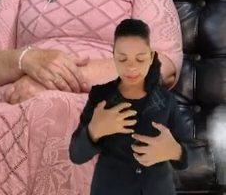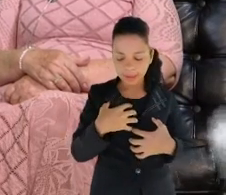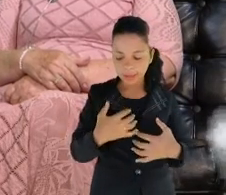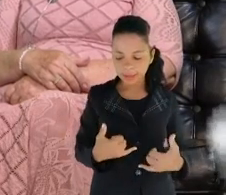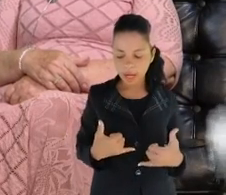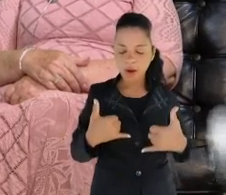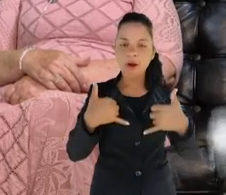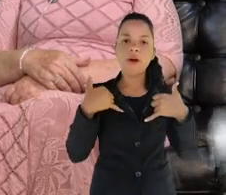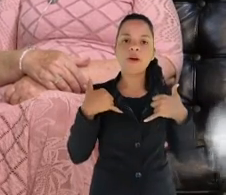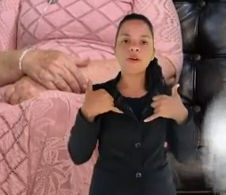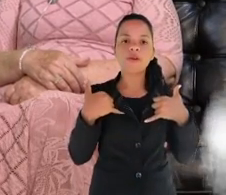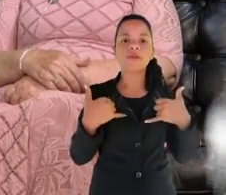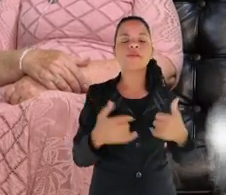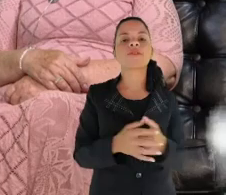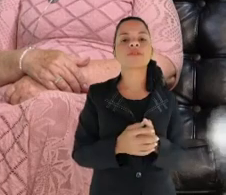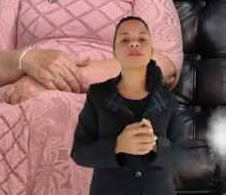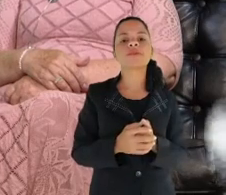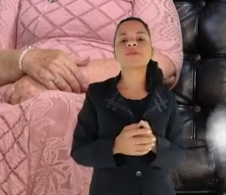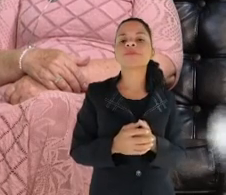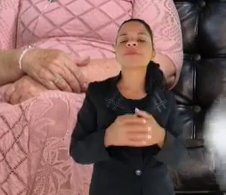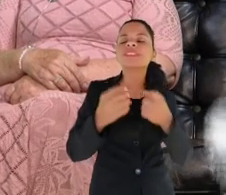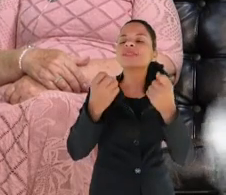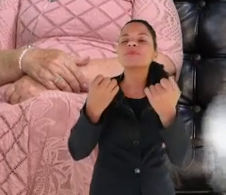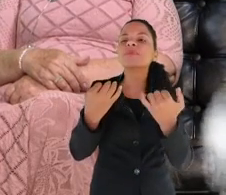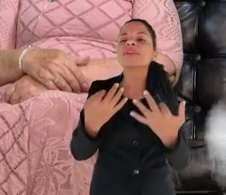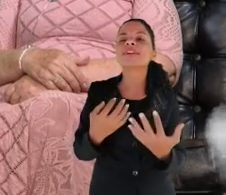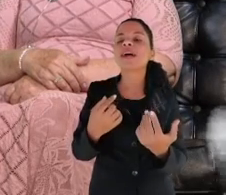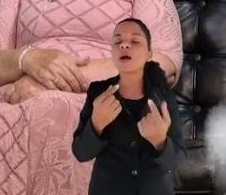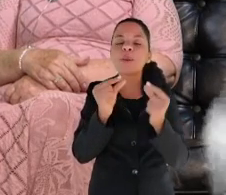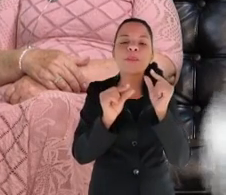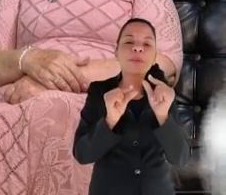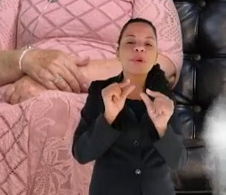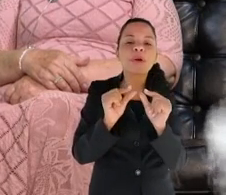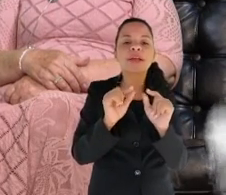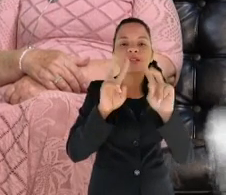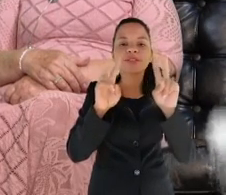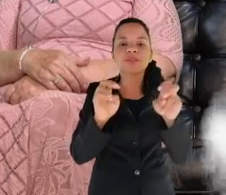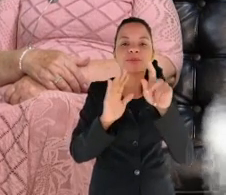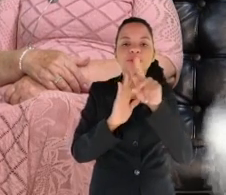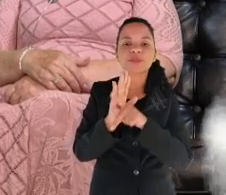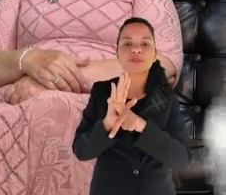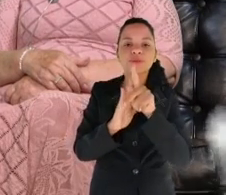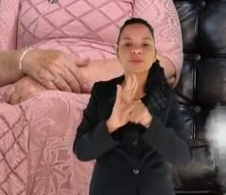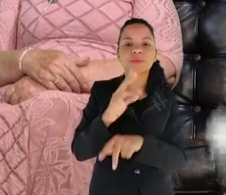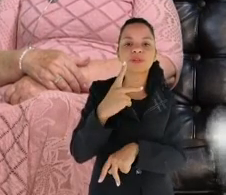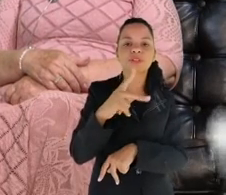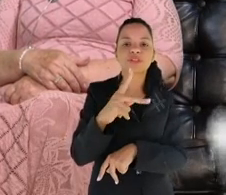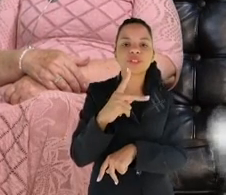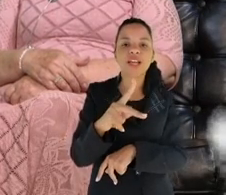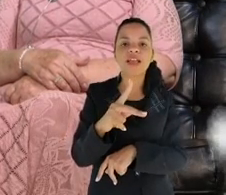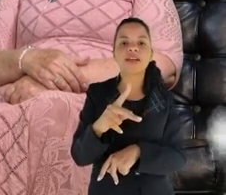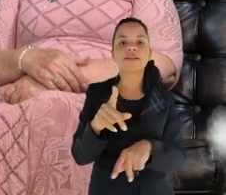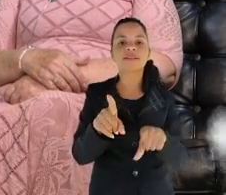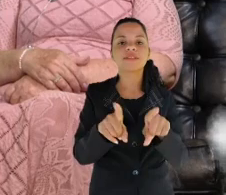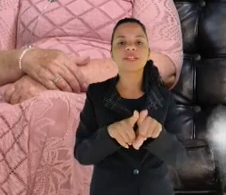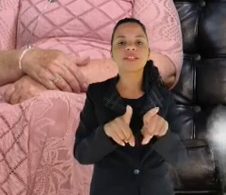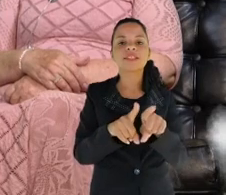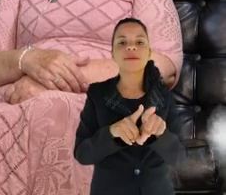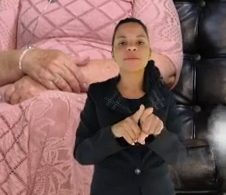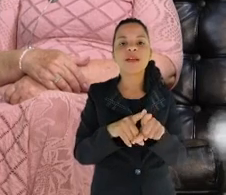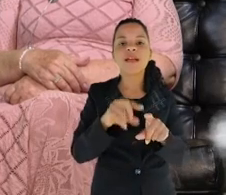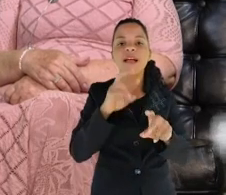para a gente um pouco sobre isso, sobre os projetos que a senhora desenvolve e esses resultados